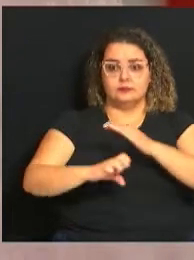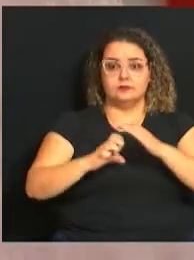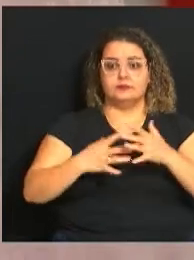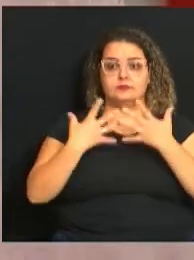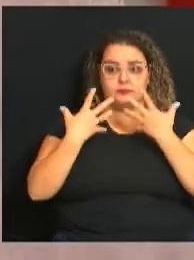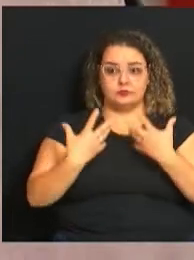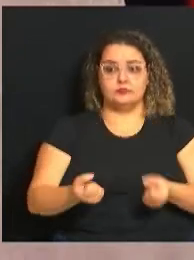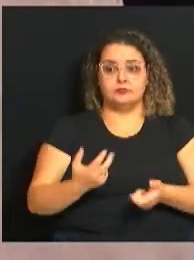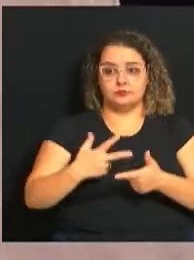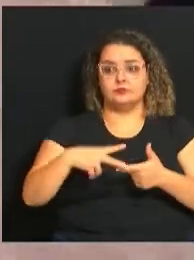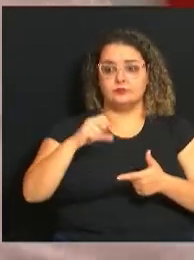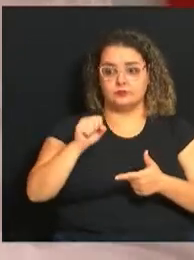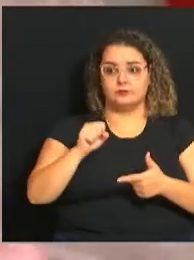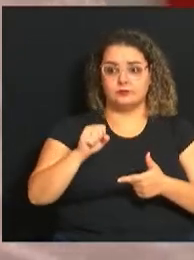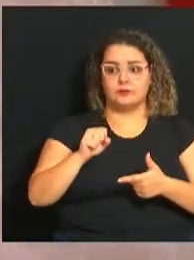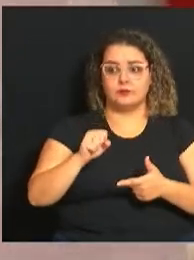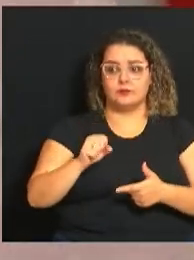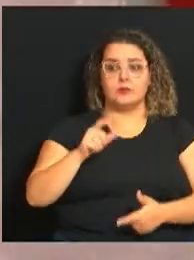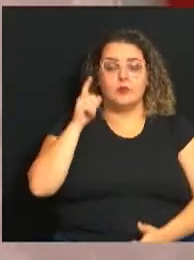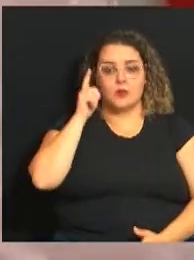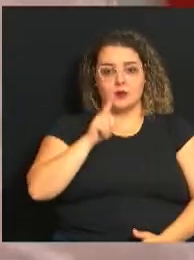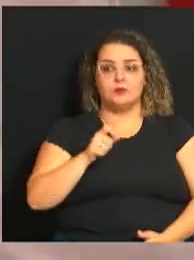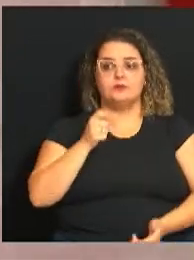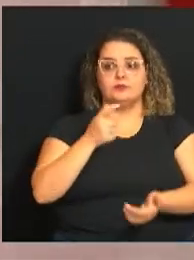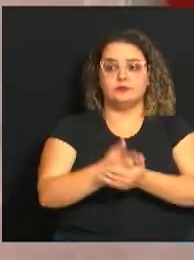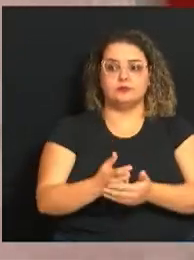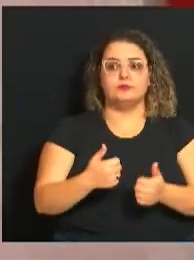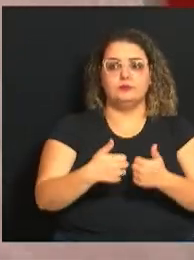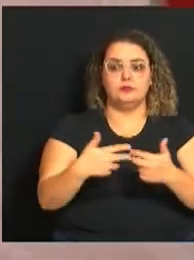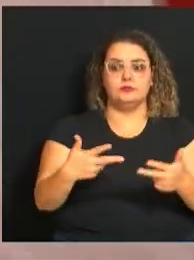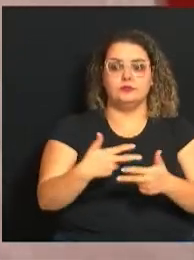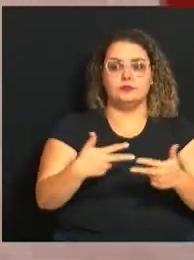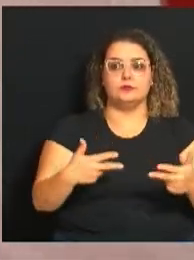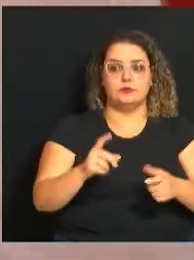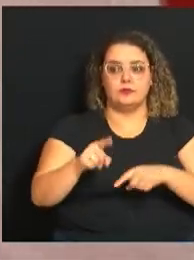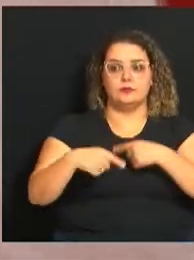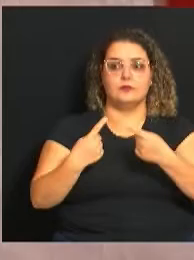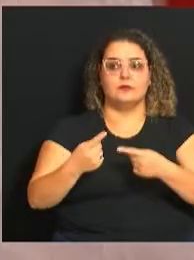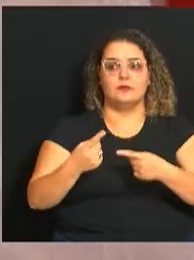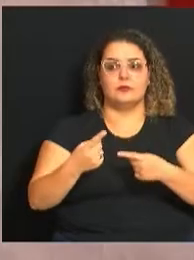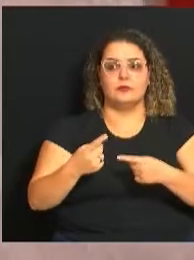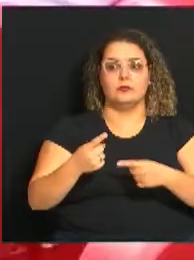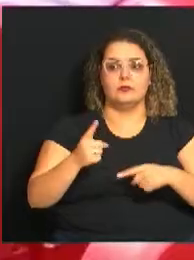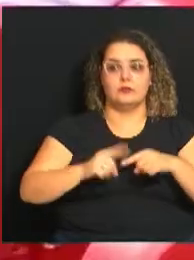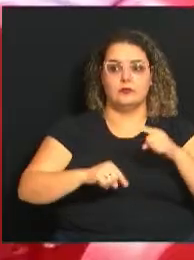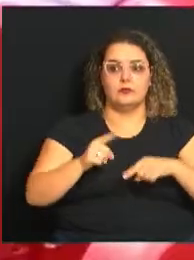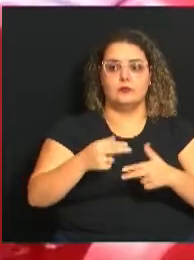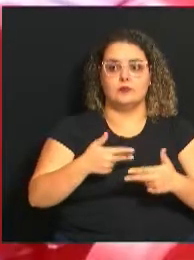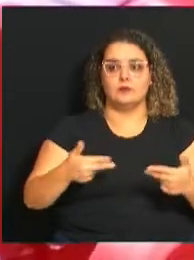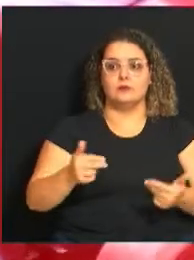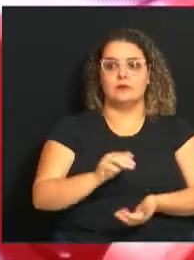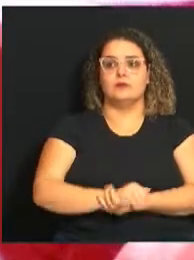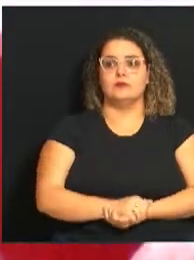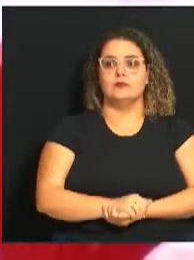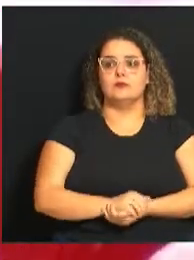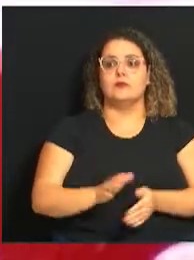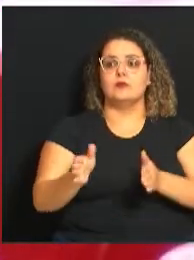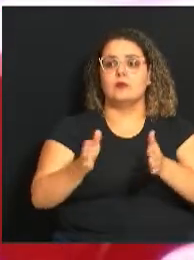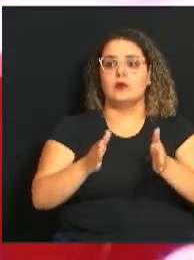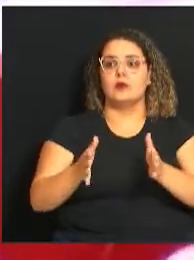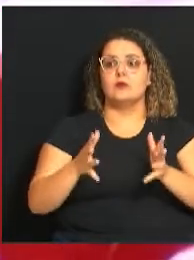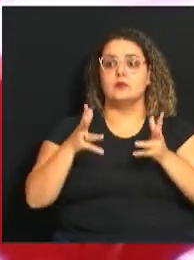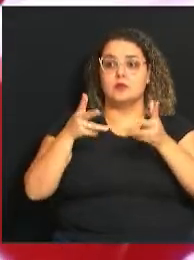ganhar o certame conseguir comprar ônibus e todos os outros os equipamentos. E o prazo para tudo